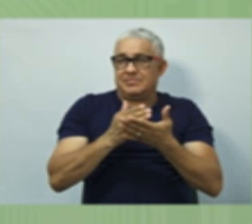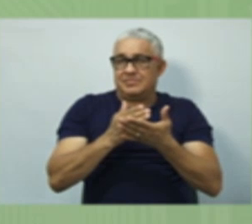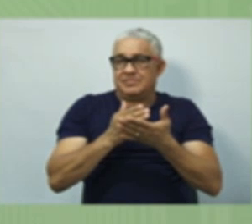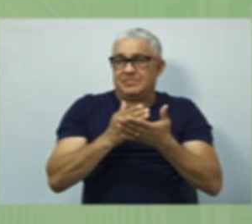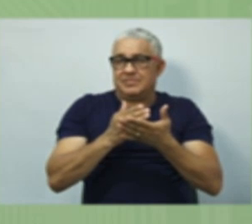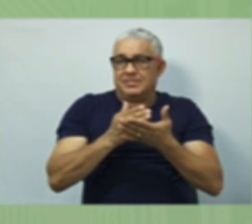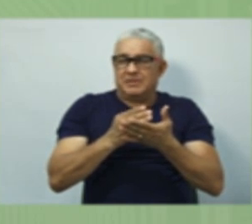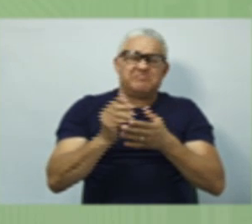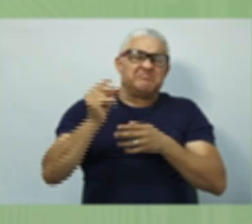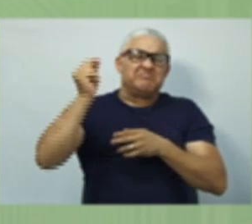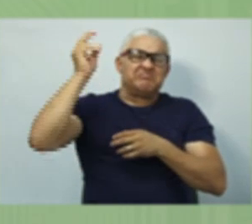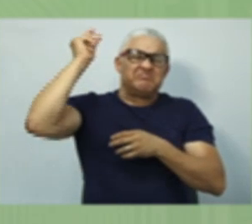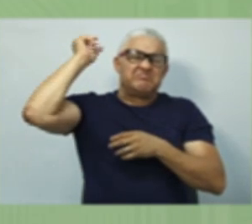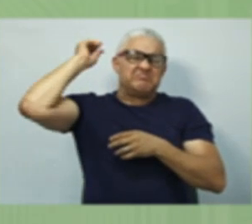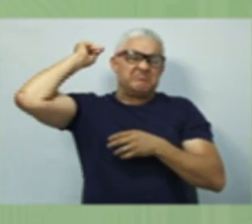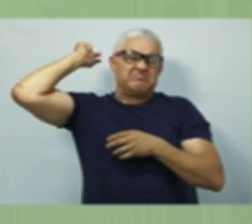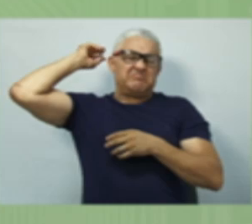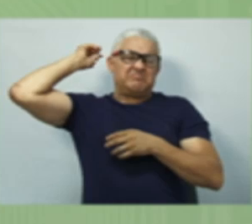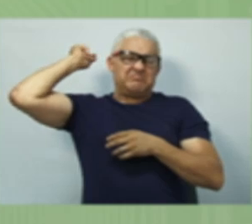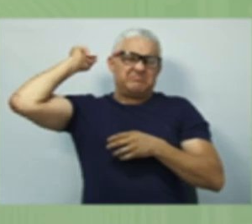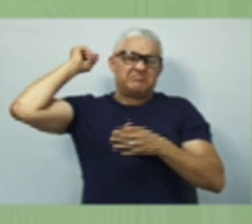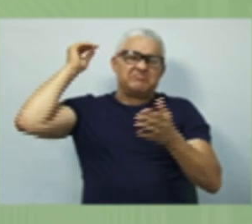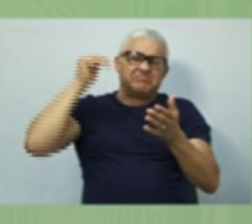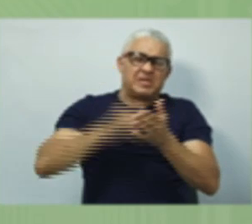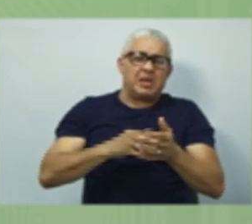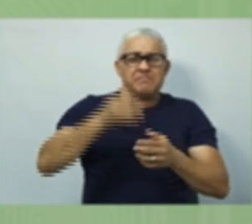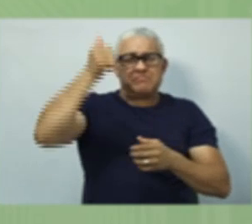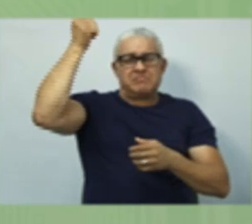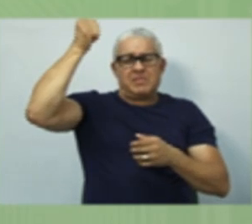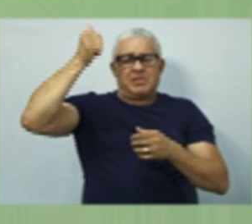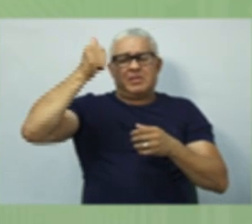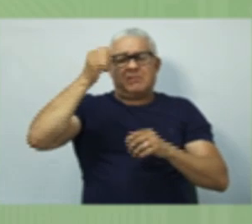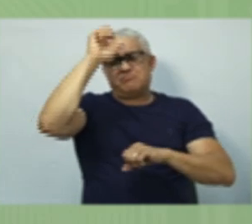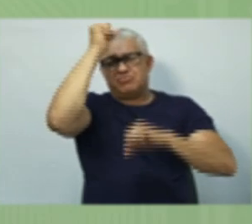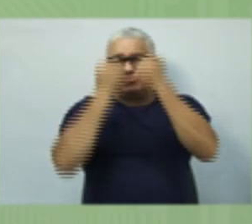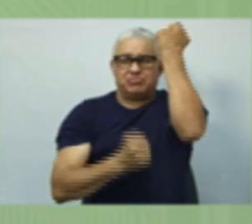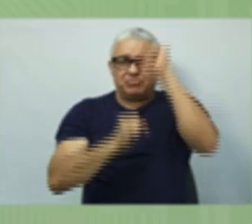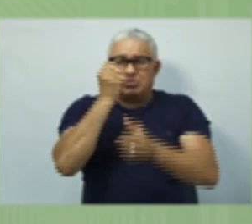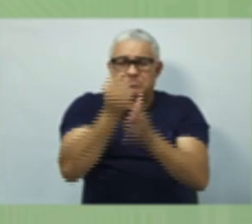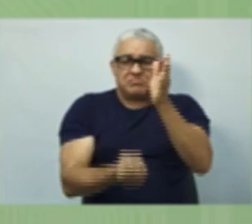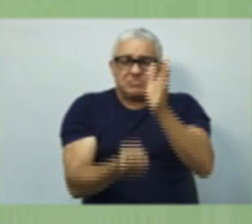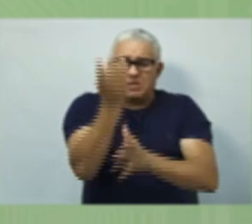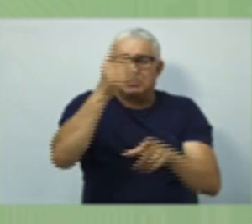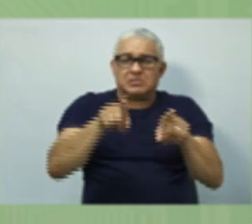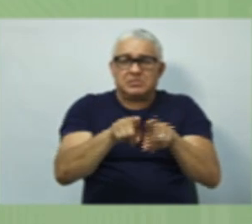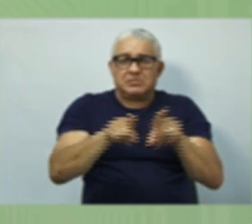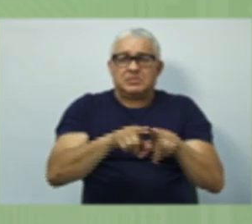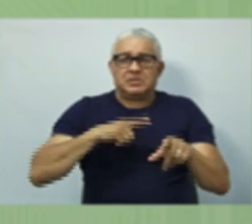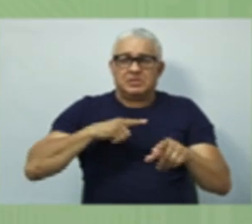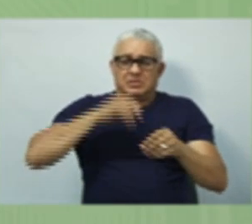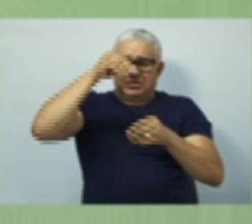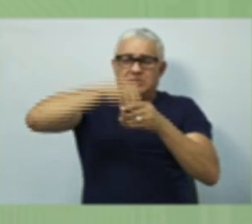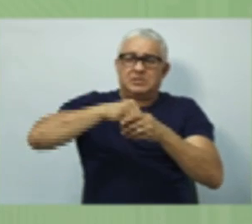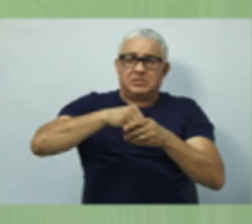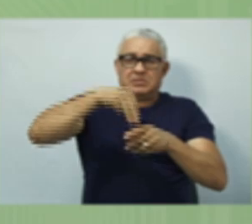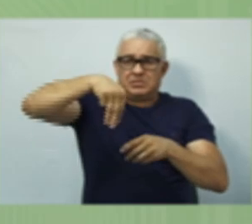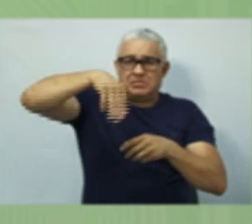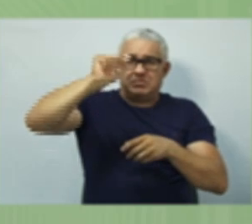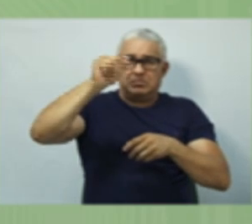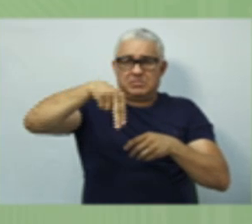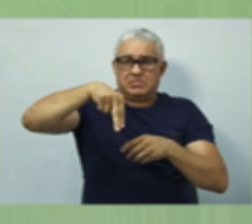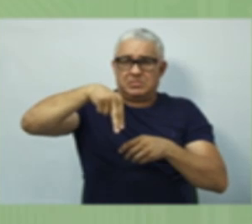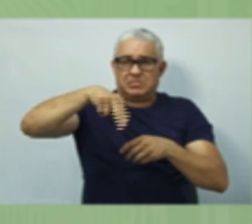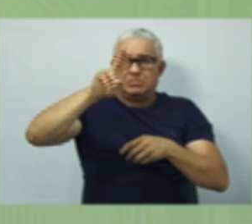desde a antiguidade até a primeira revolução industrial, e está envolvido a questão da produção manual